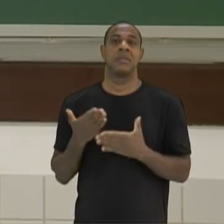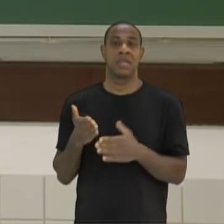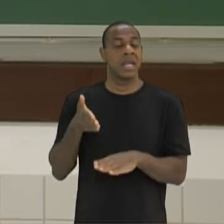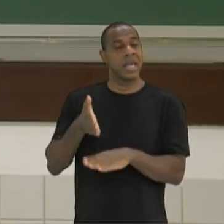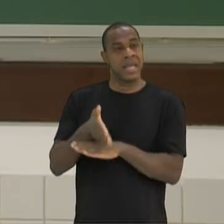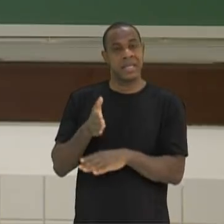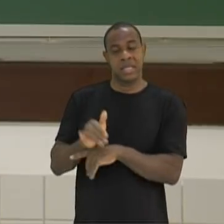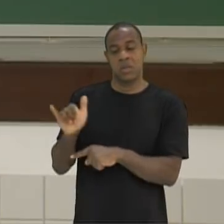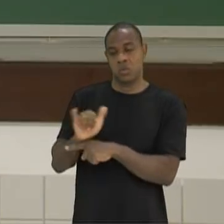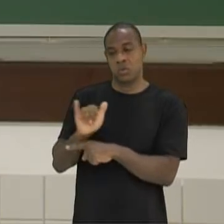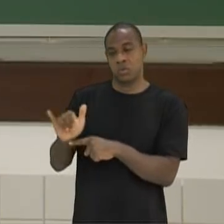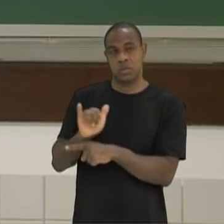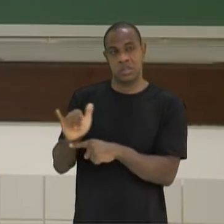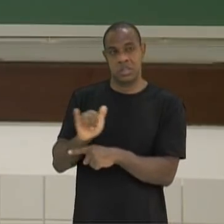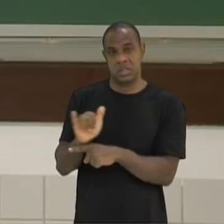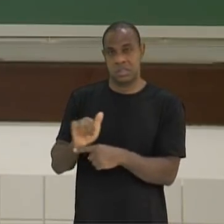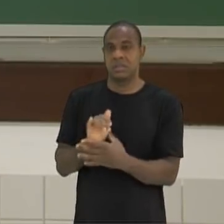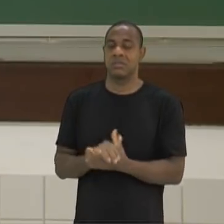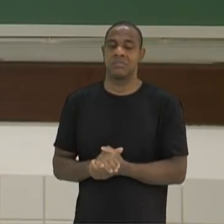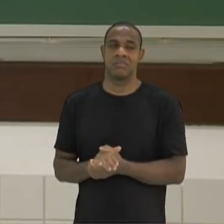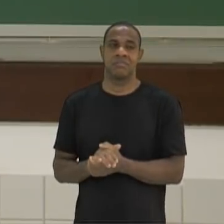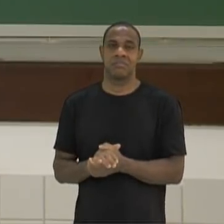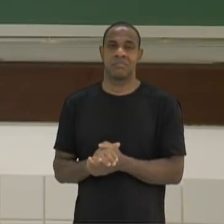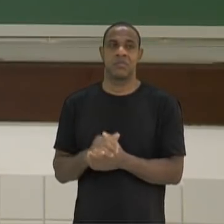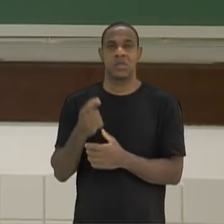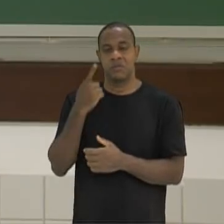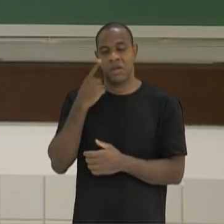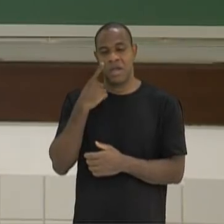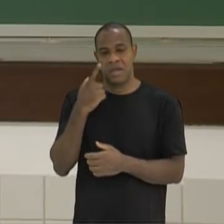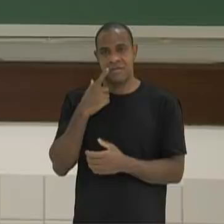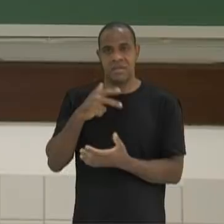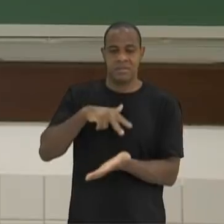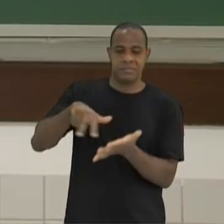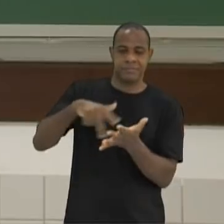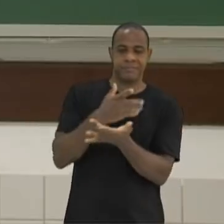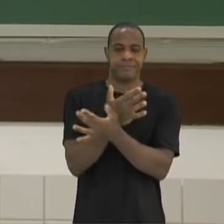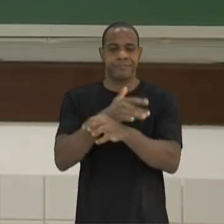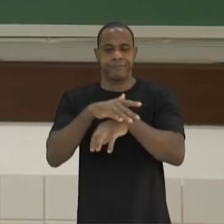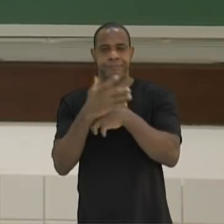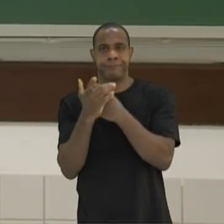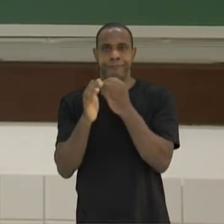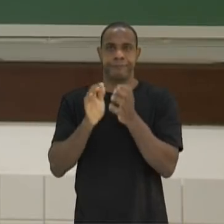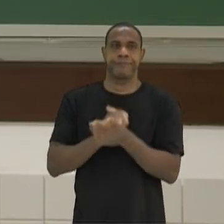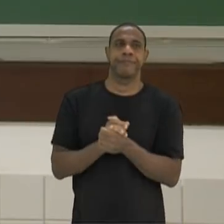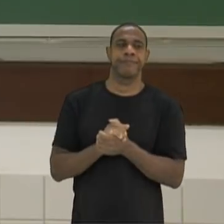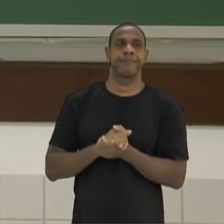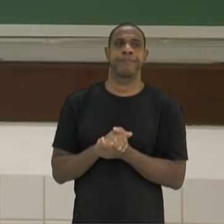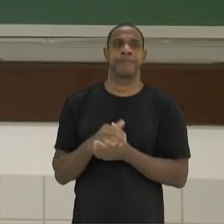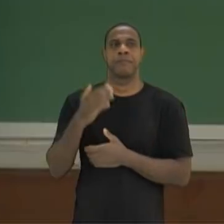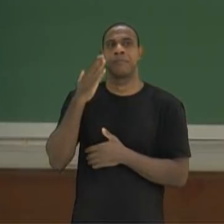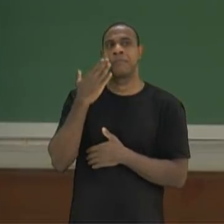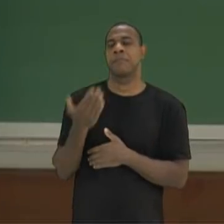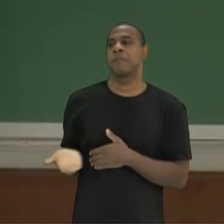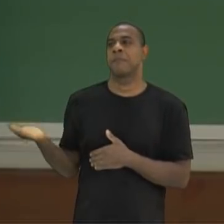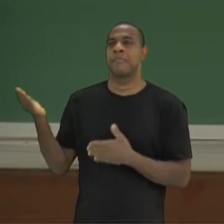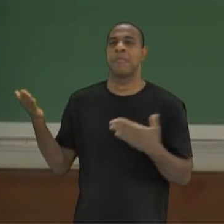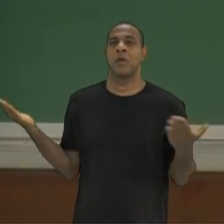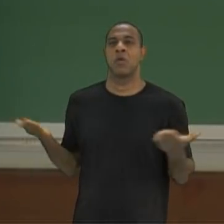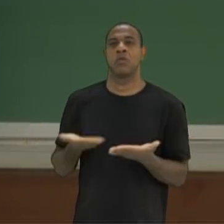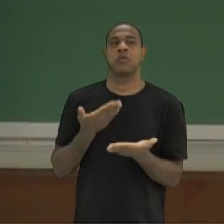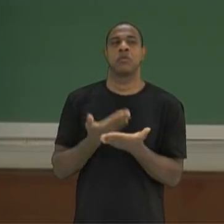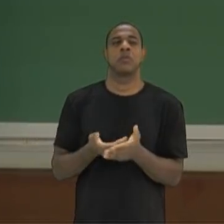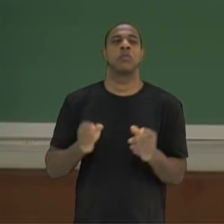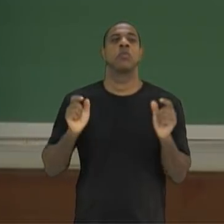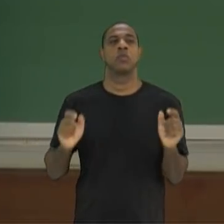no YouTube, coloca lá finger-tutting e você já vai ver as coreografias. Belezinha, gente? Certinho? Muito bem. Então, hoje nós estudamos o